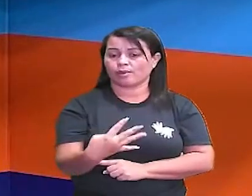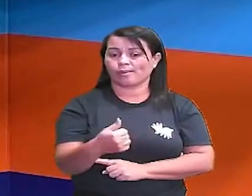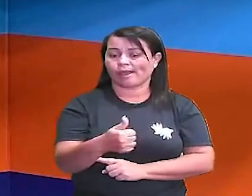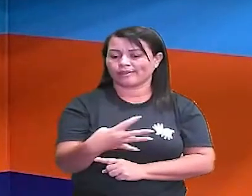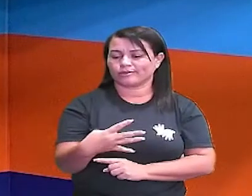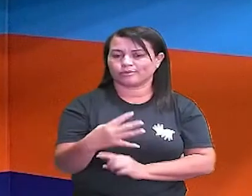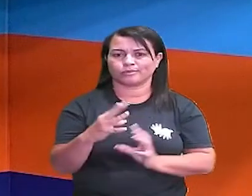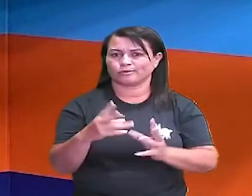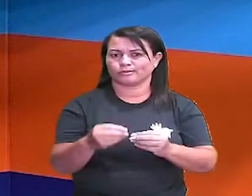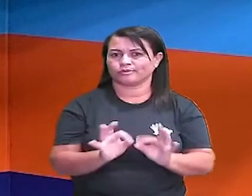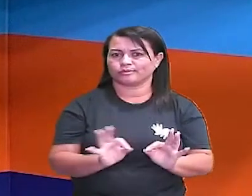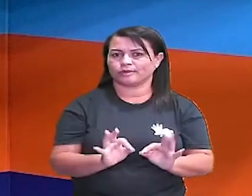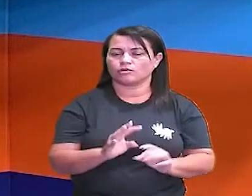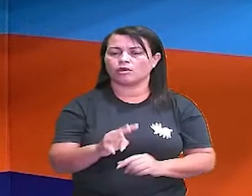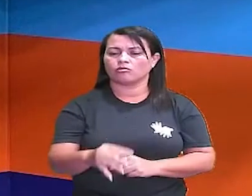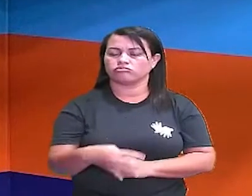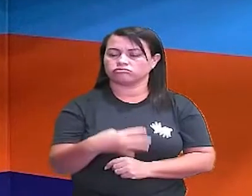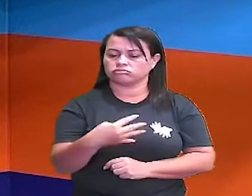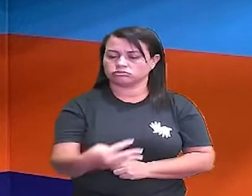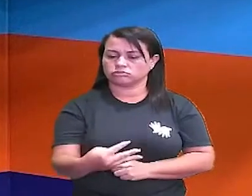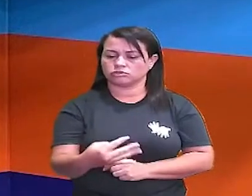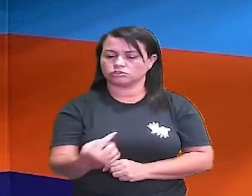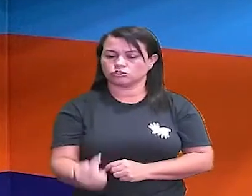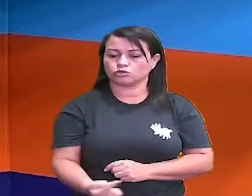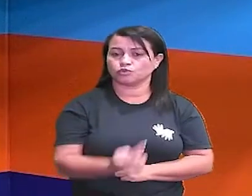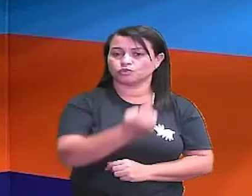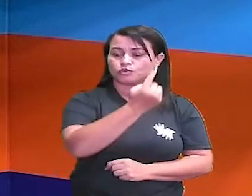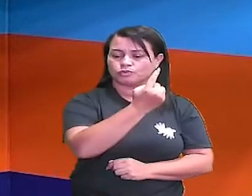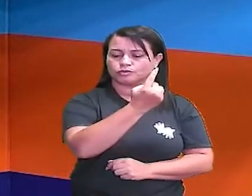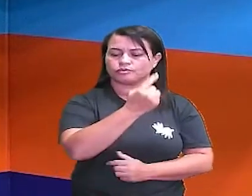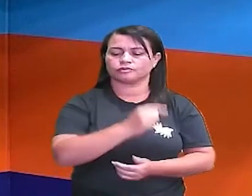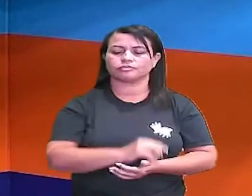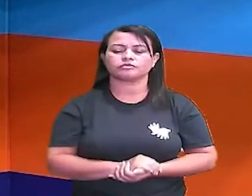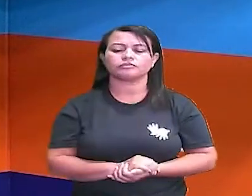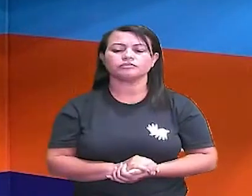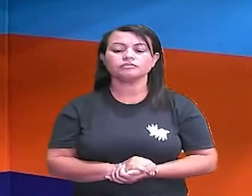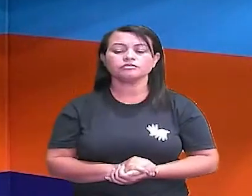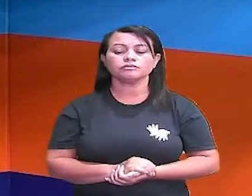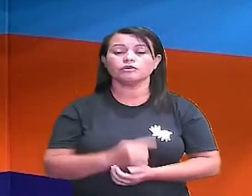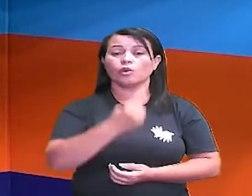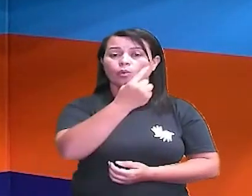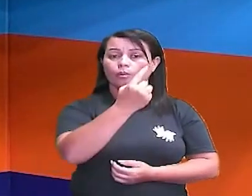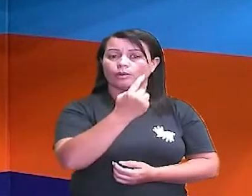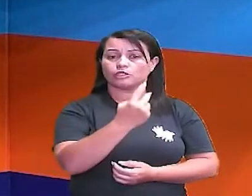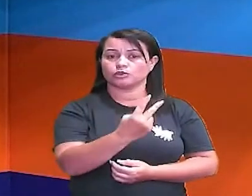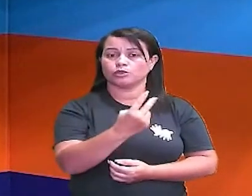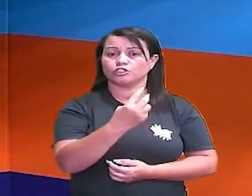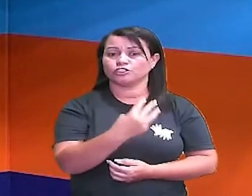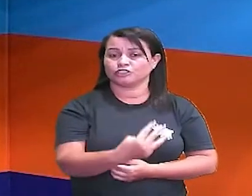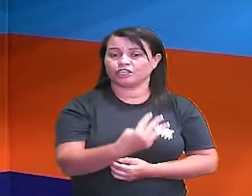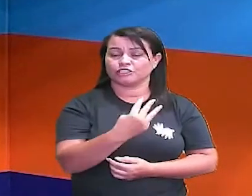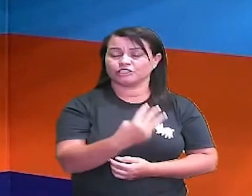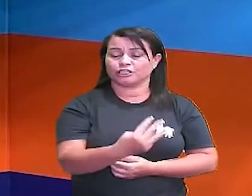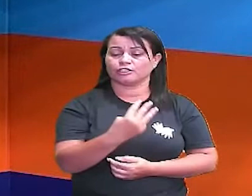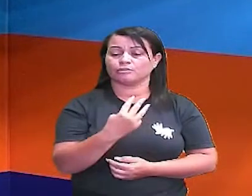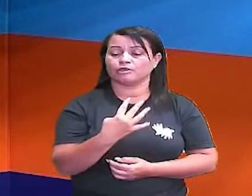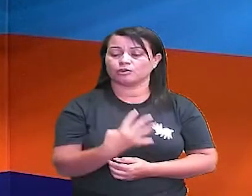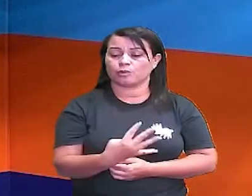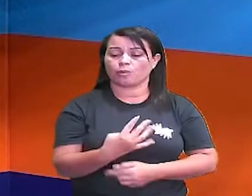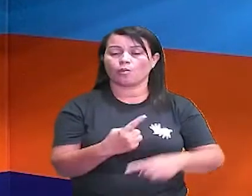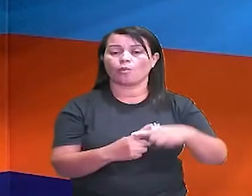14 todinho aqui. Então, eu boto 4 e subo 1. 1 mais 2, 3. 3 mais